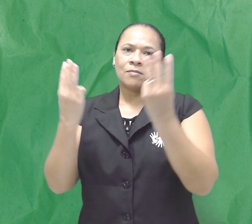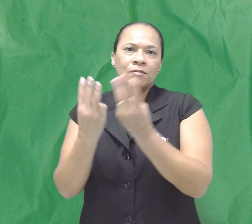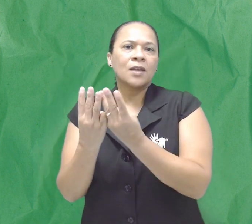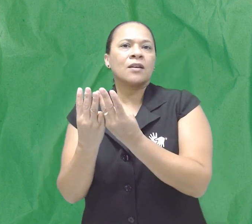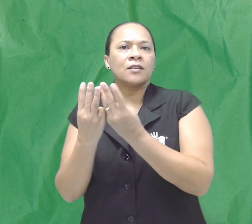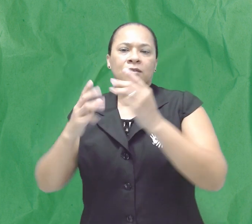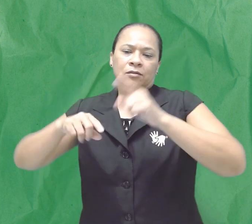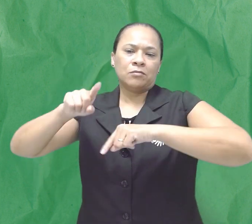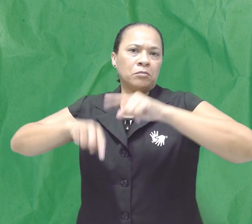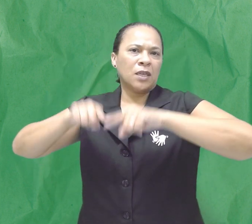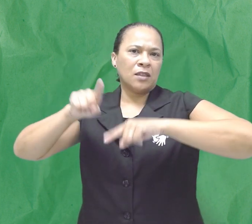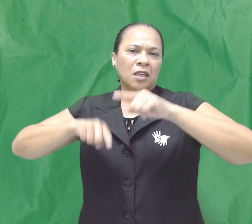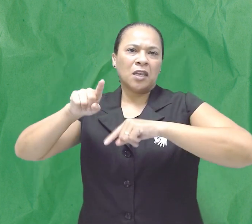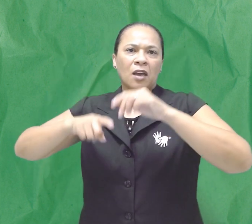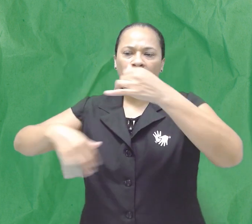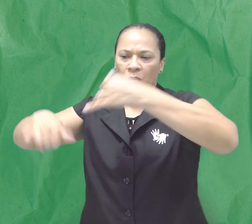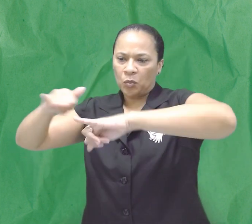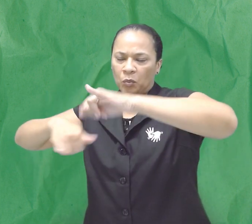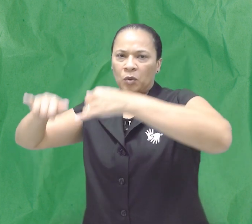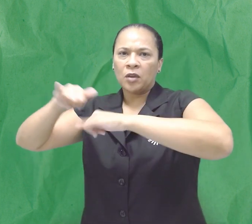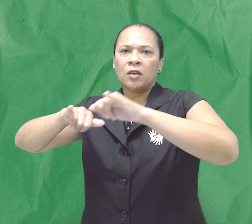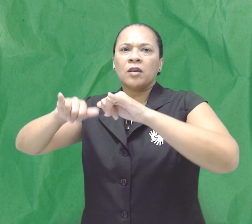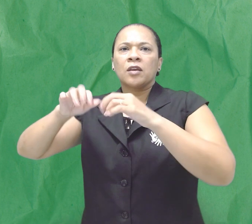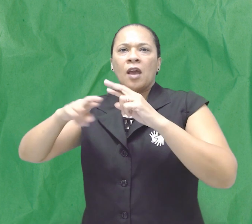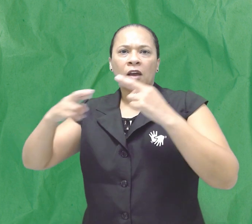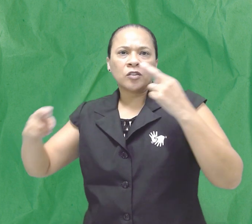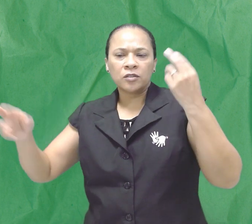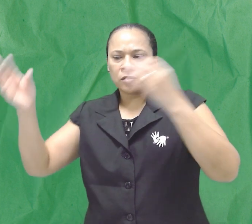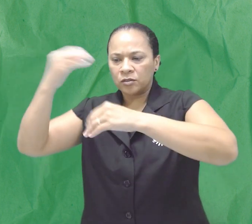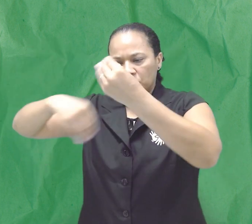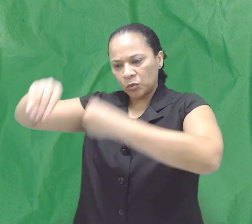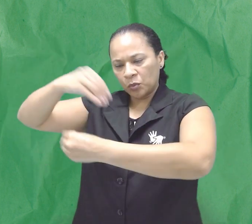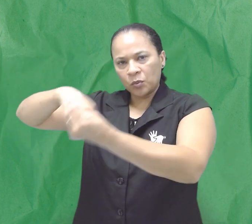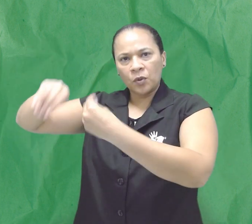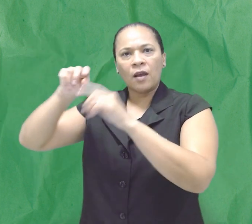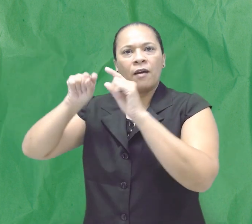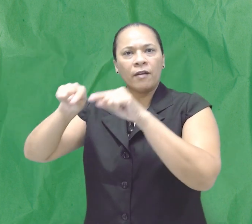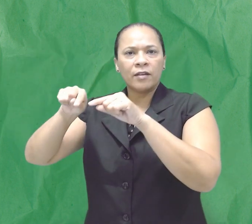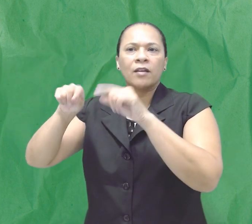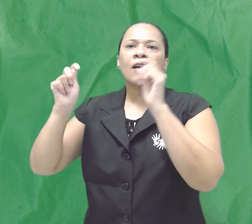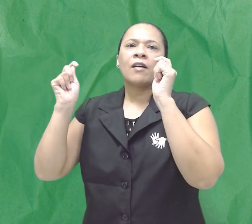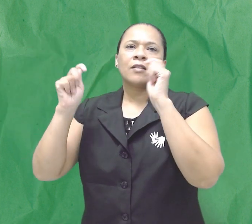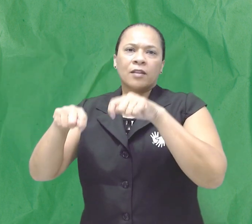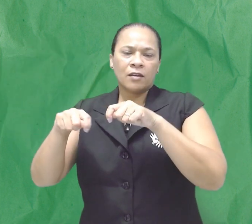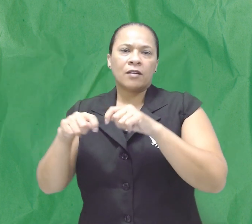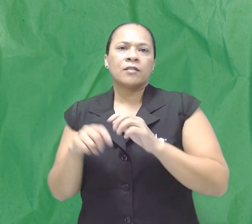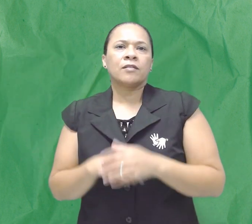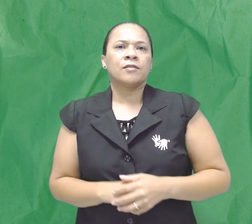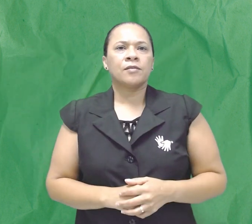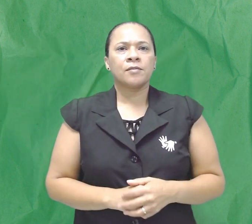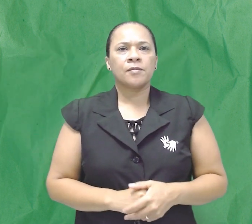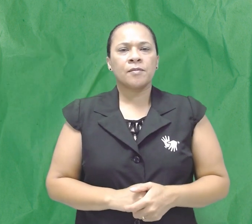de um material reagente, né, que vai ser utilizado para o preparo de uma solução que vai ser utilizado em uma reação